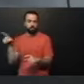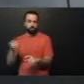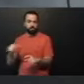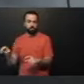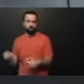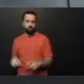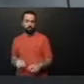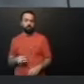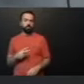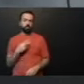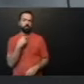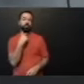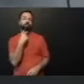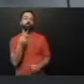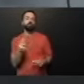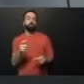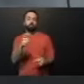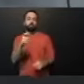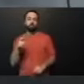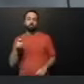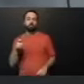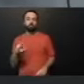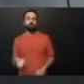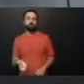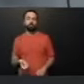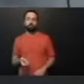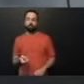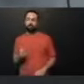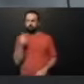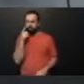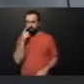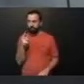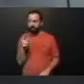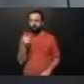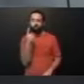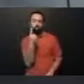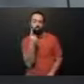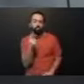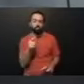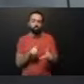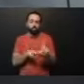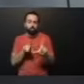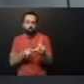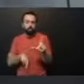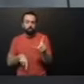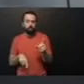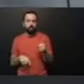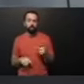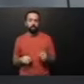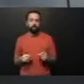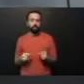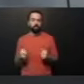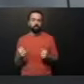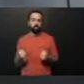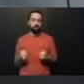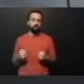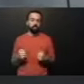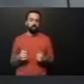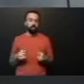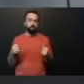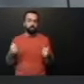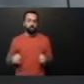Sons do X. Olha só que interessante. Uma letrinha só, ela pode variar em